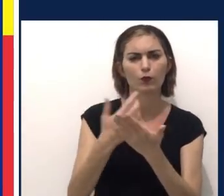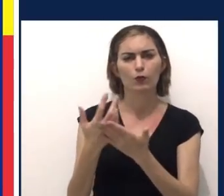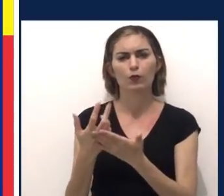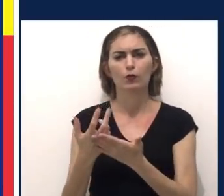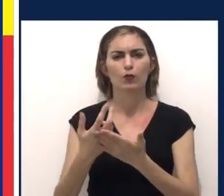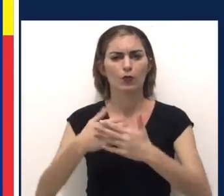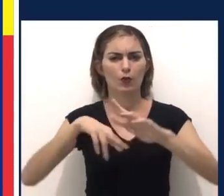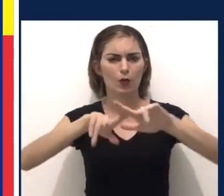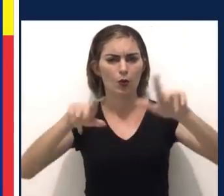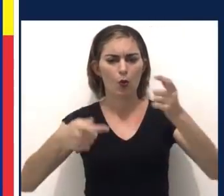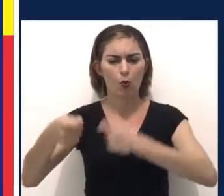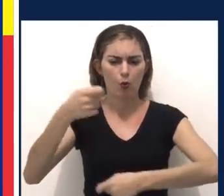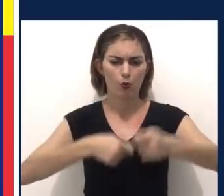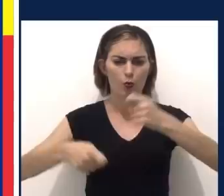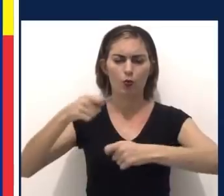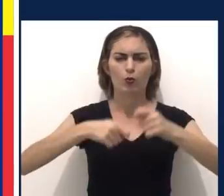impostos,